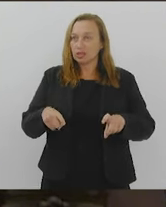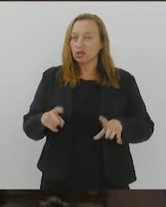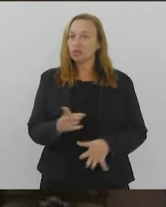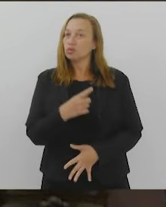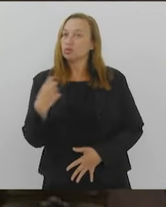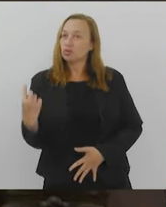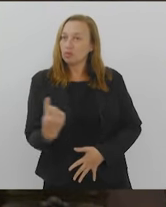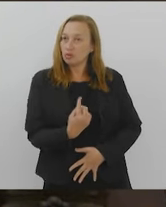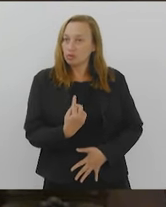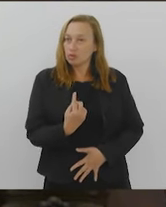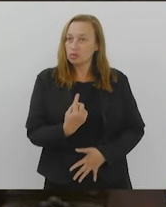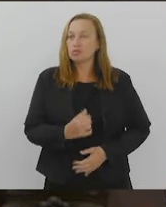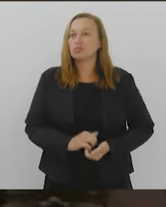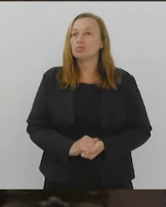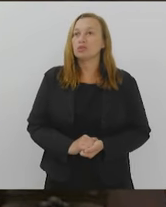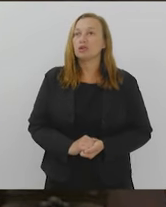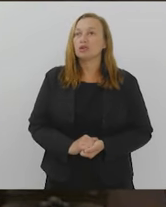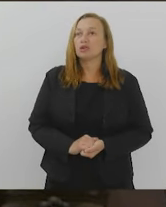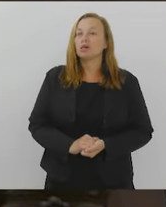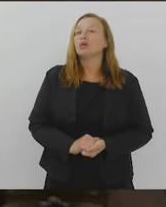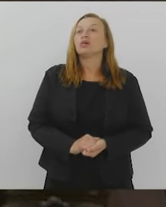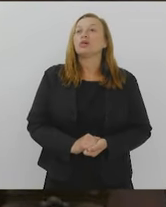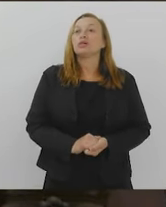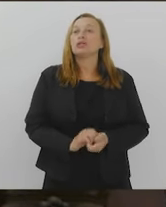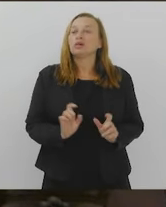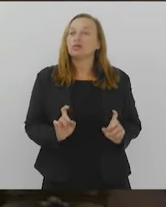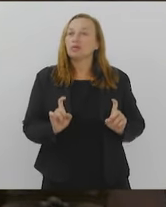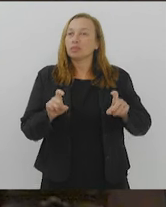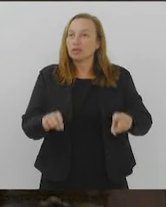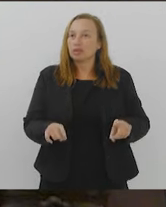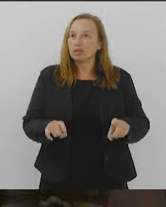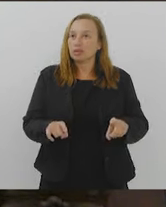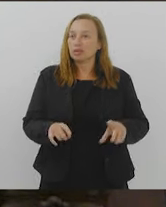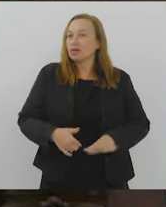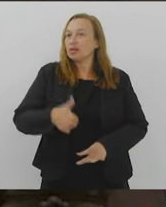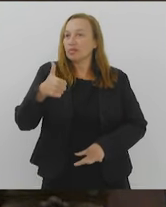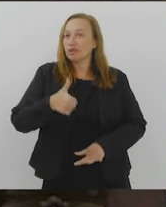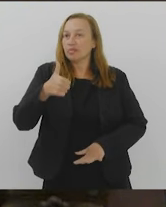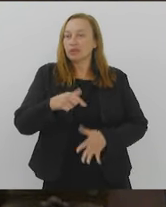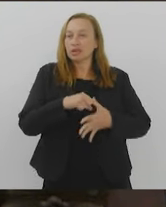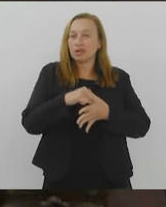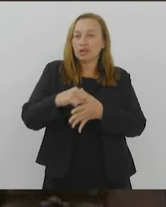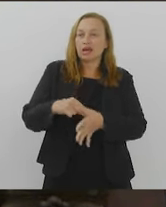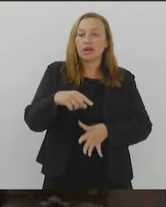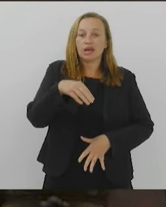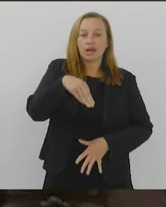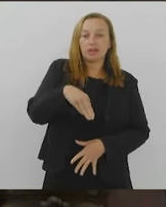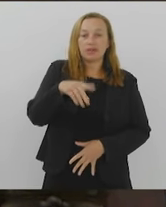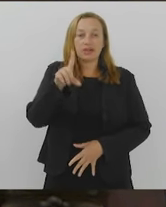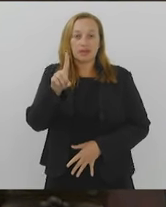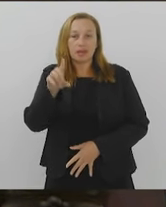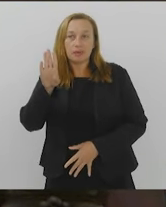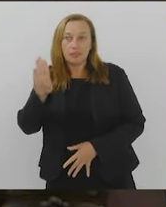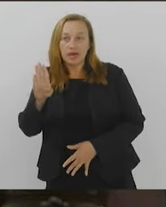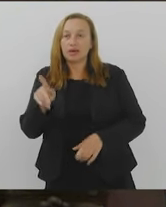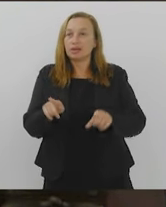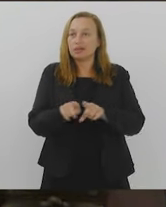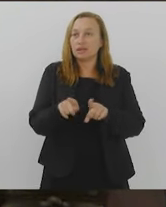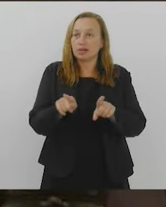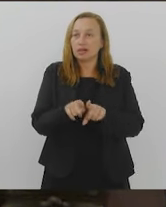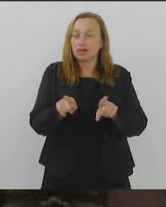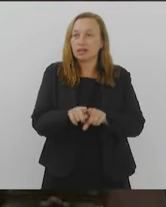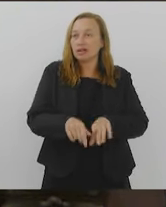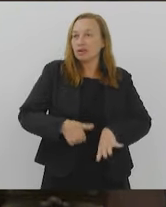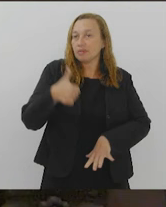gabinete institucional como o gabinete da primeira liderança do MDB, o gabinete da primeira secretaria